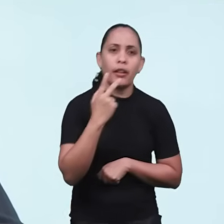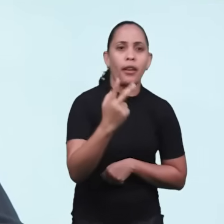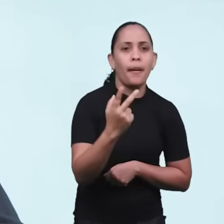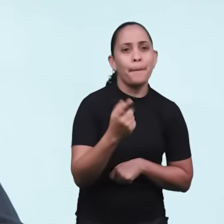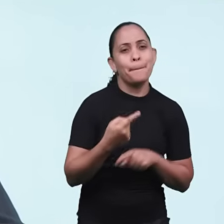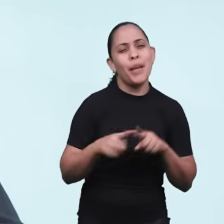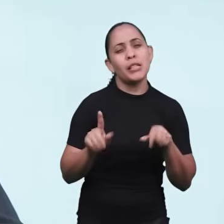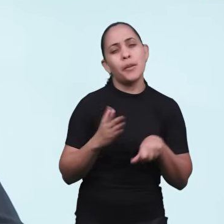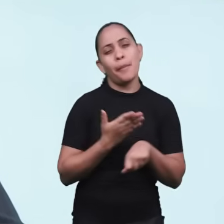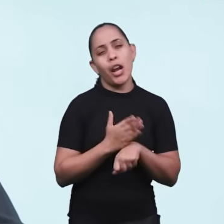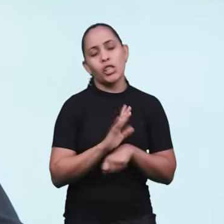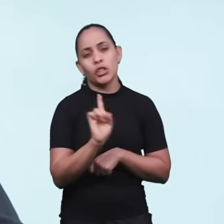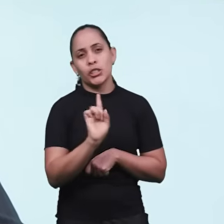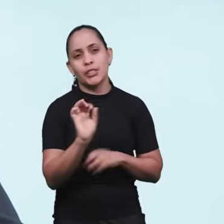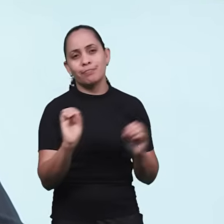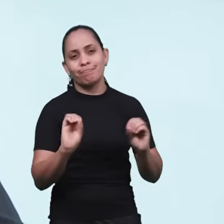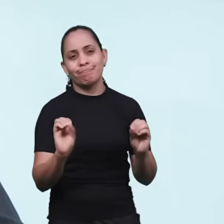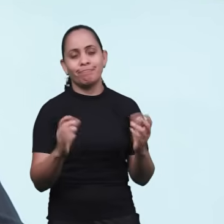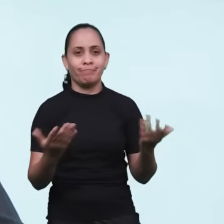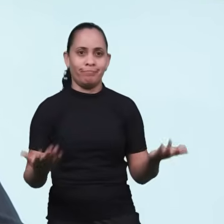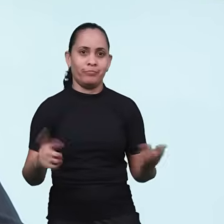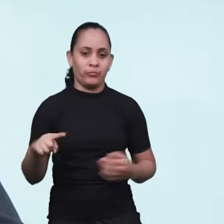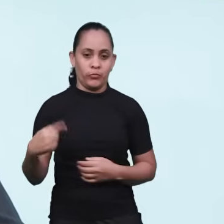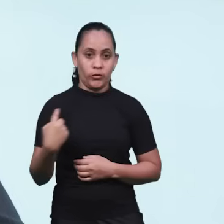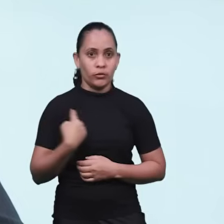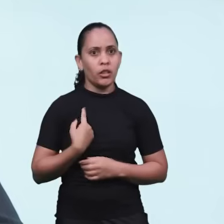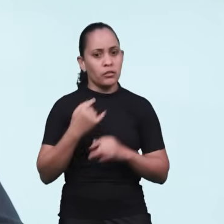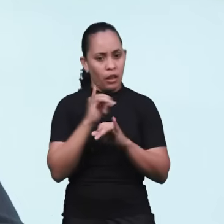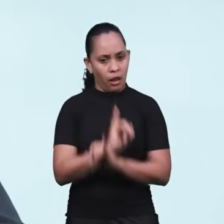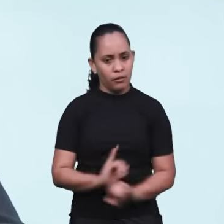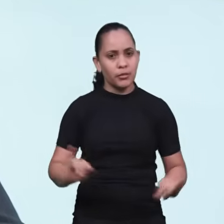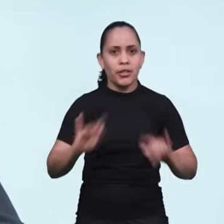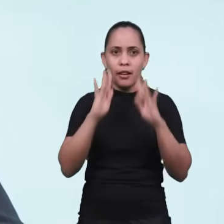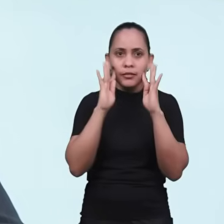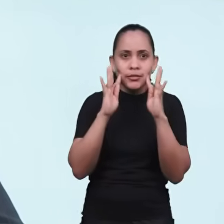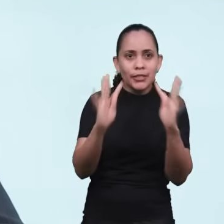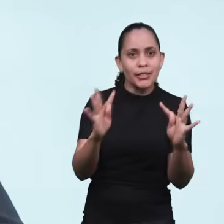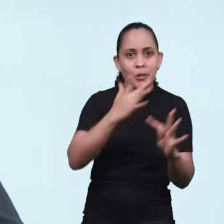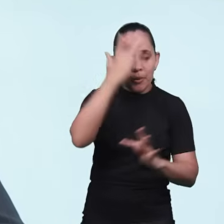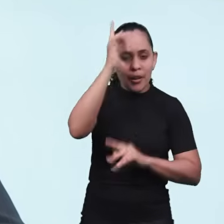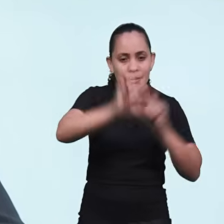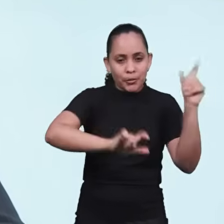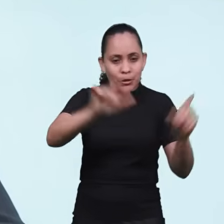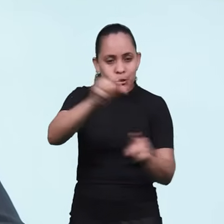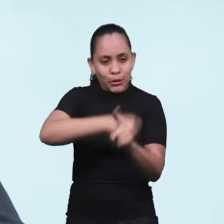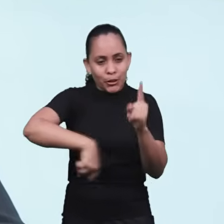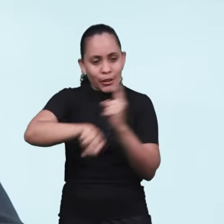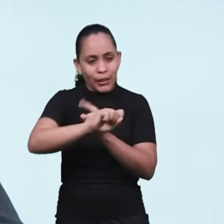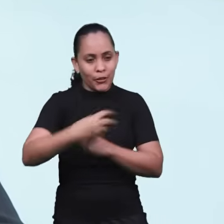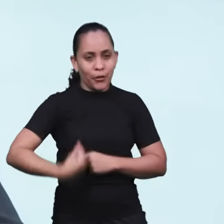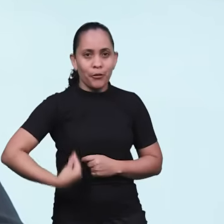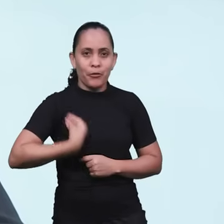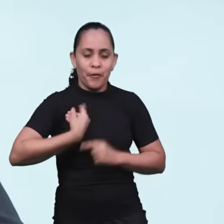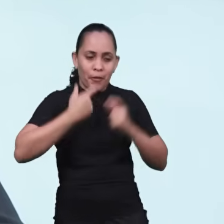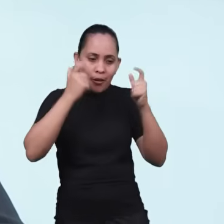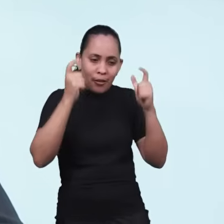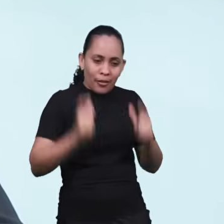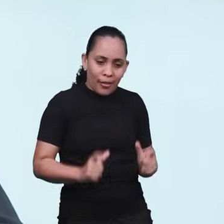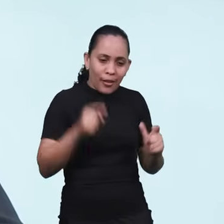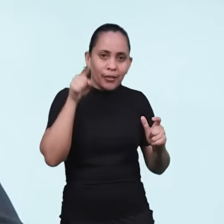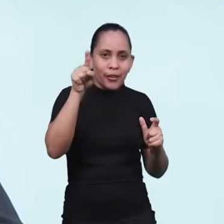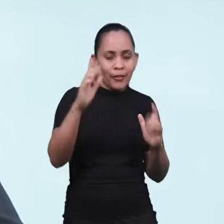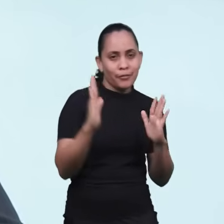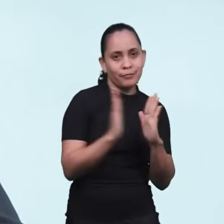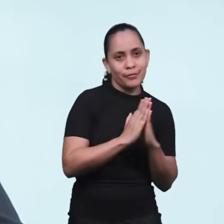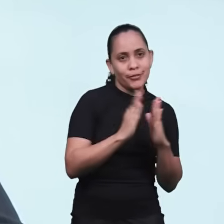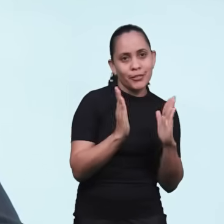nossa regra de fé e prática. Nós não podemos dizer uma coisa e viver outra. Então, ser luz, ou seja, irradiar essa